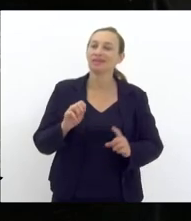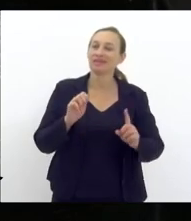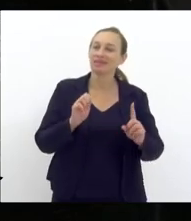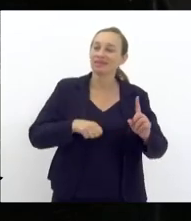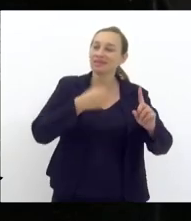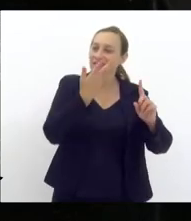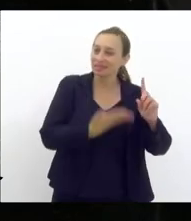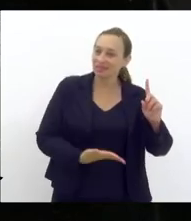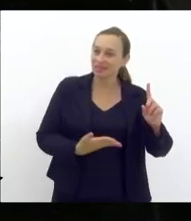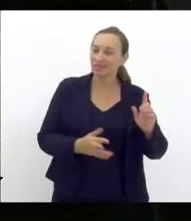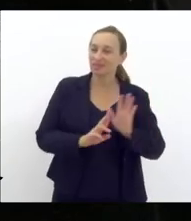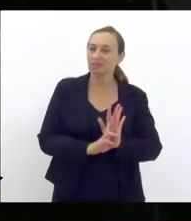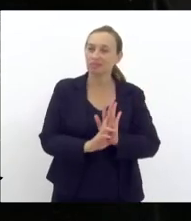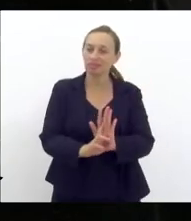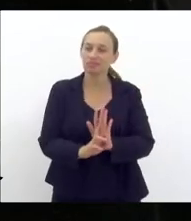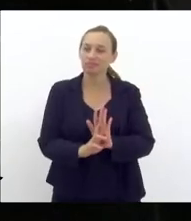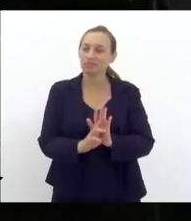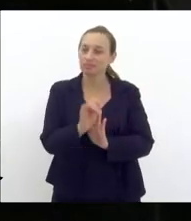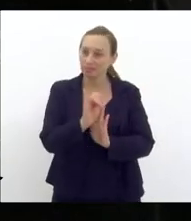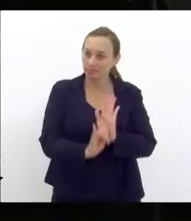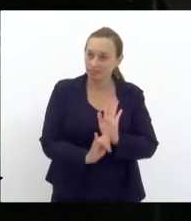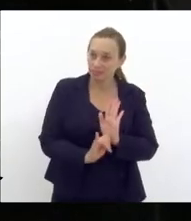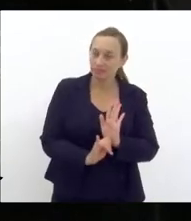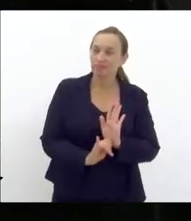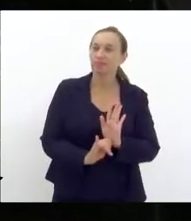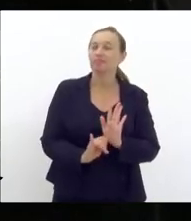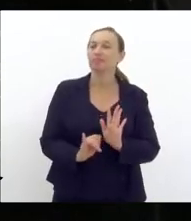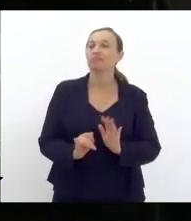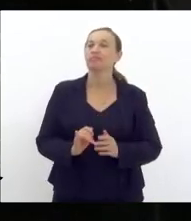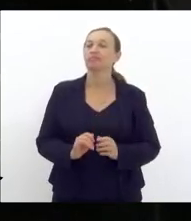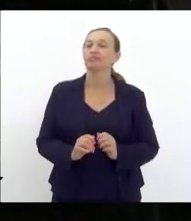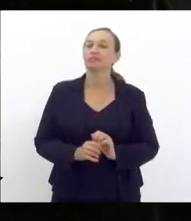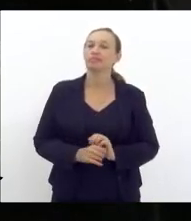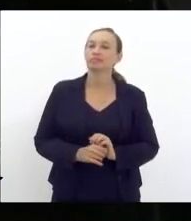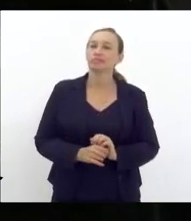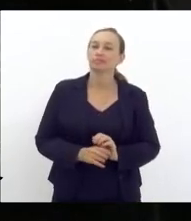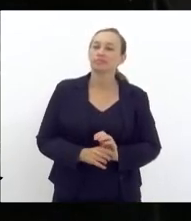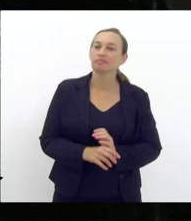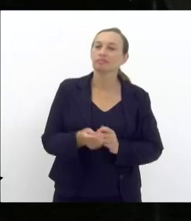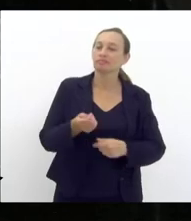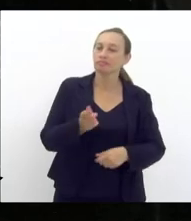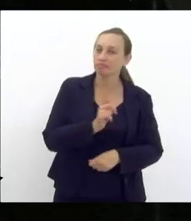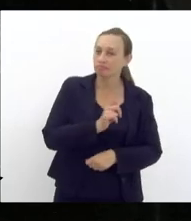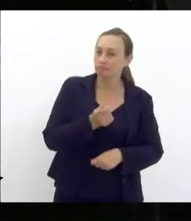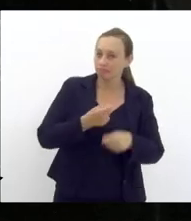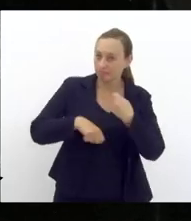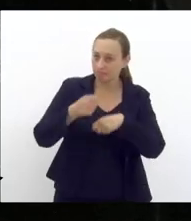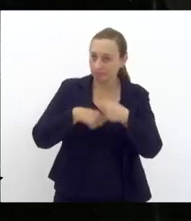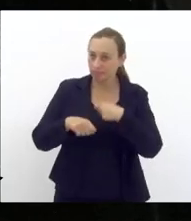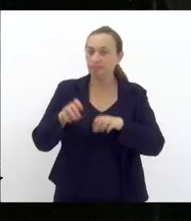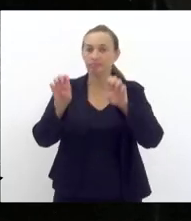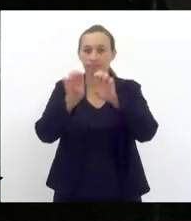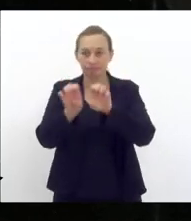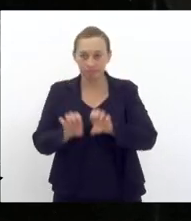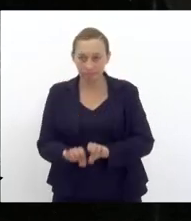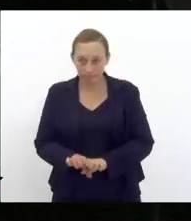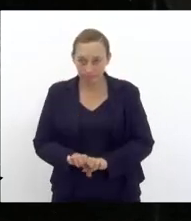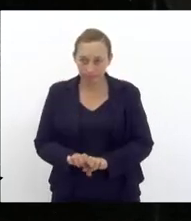apresentado um relatório sobre as condições assistenciais administrativas e estruturais